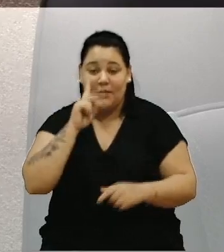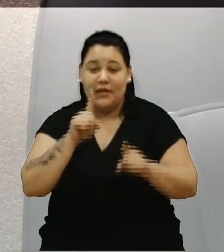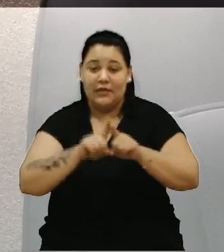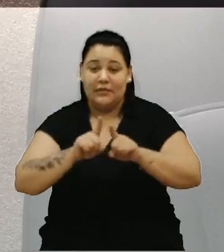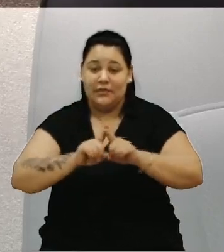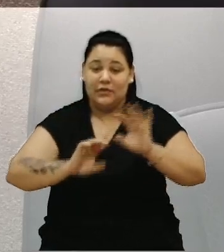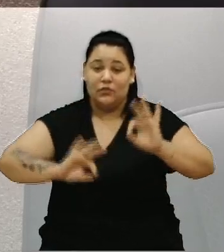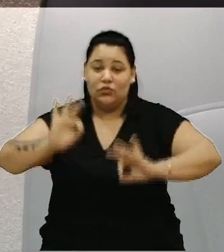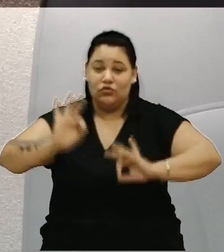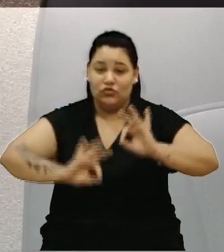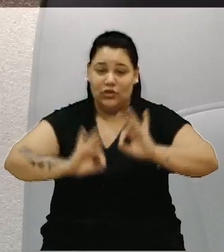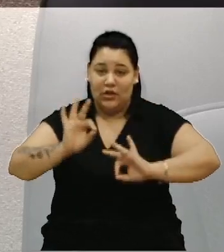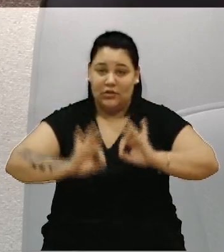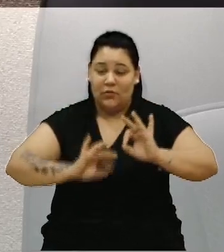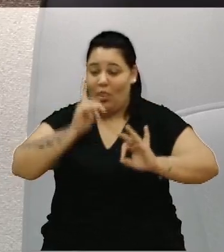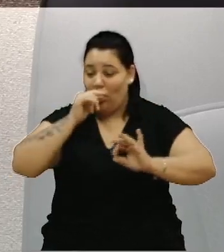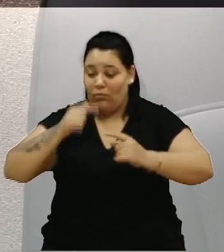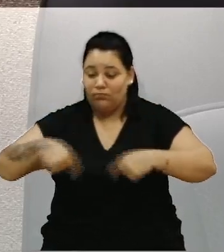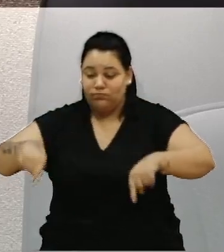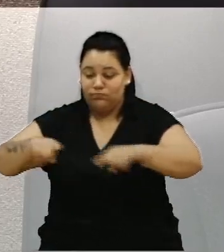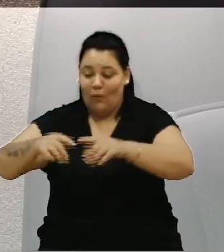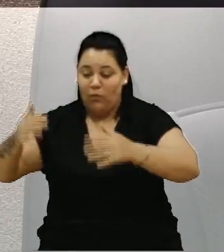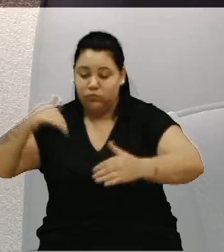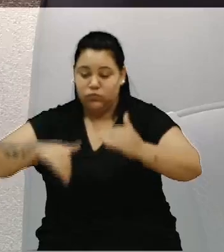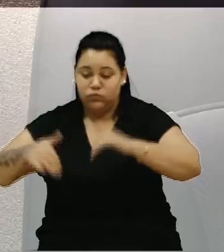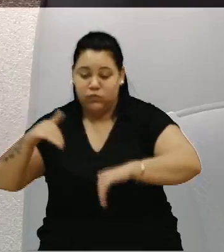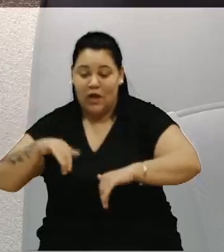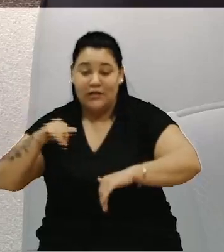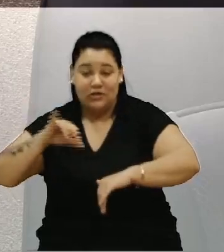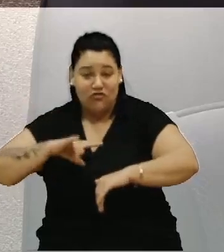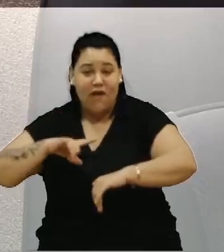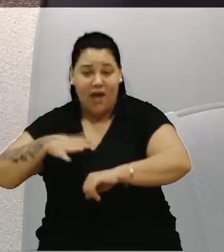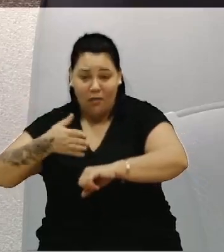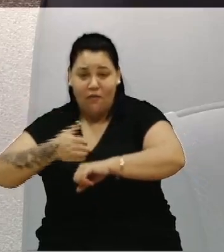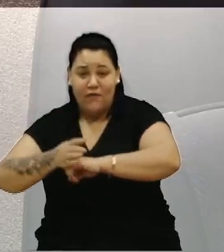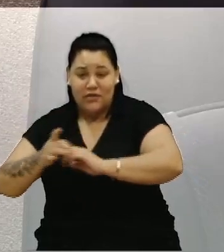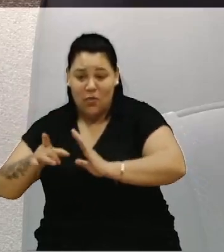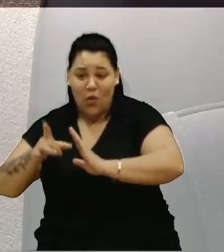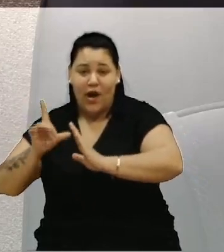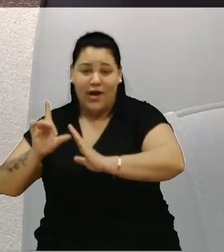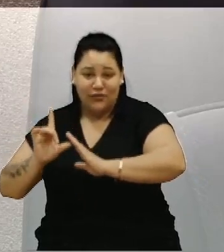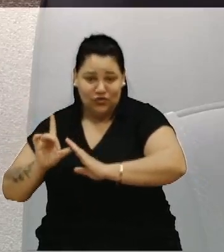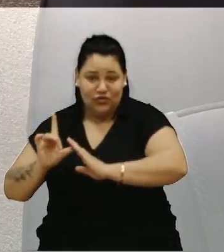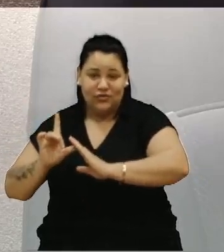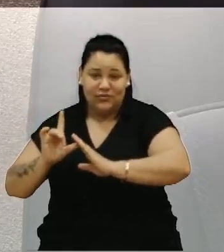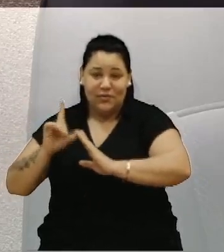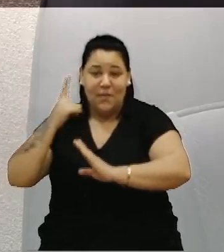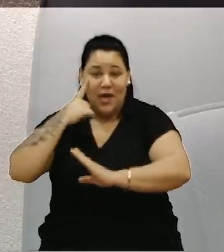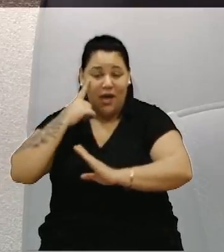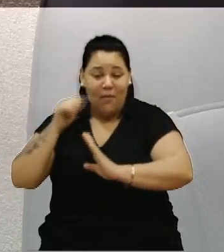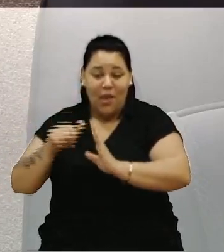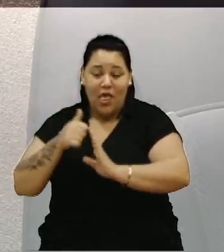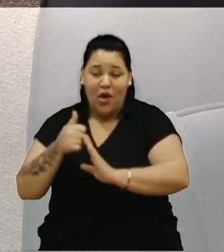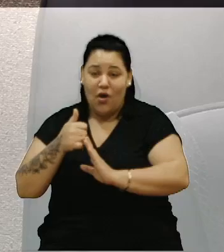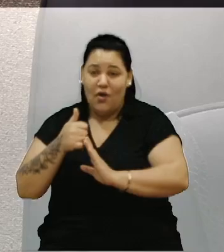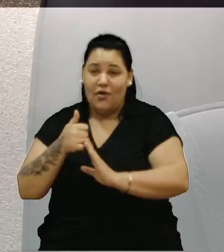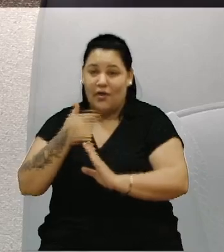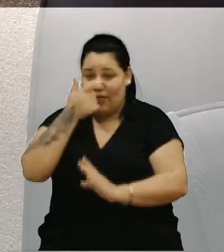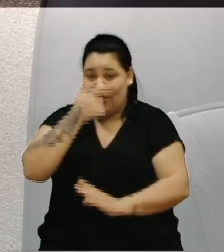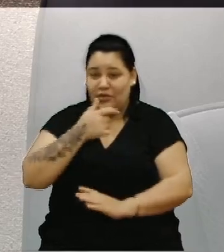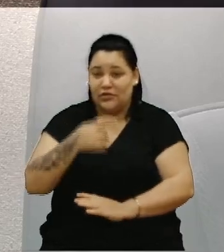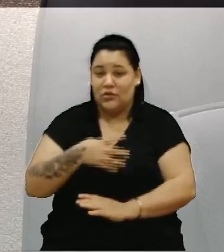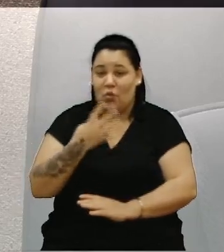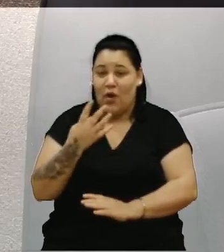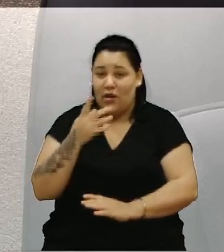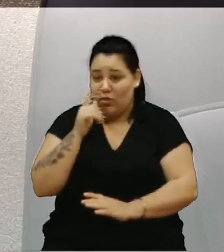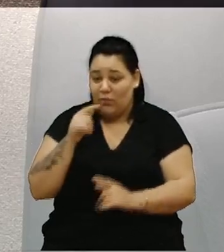dos piscinões, né, se tivéssemos tido a aprovação, né, com mais celeridade, talvez esses 4 piscinões, né, que ficaram lá em Brasília